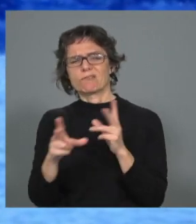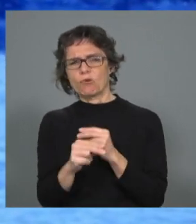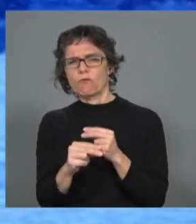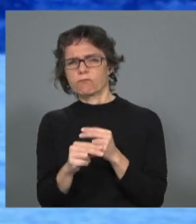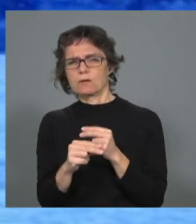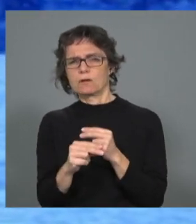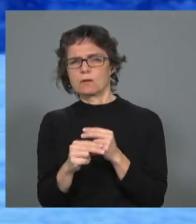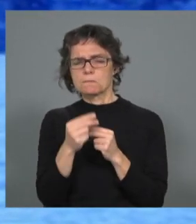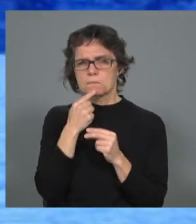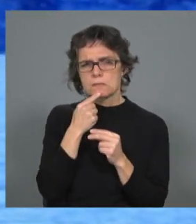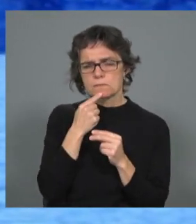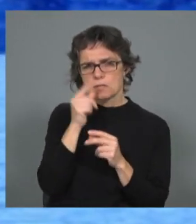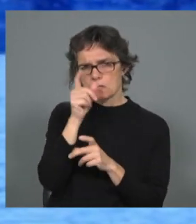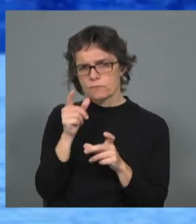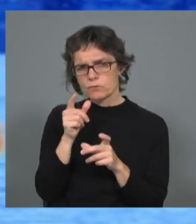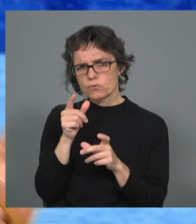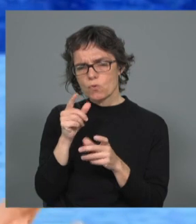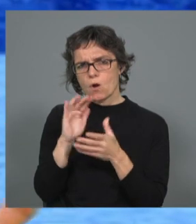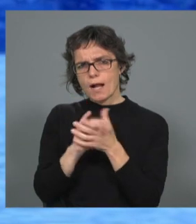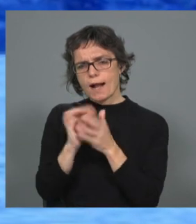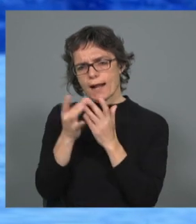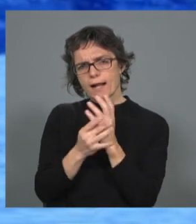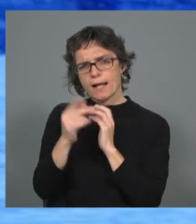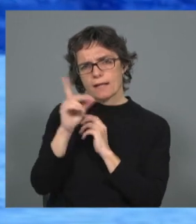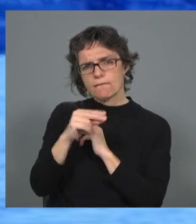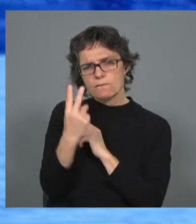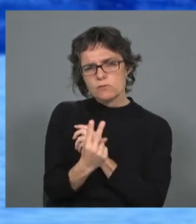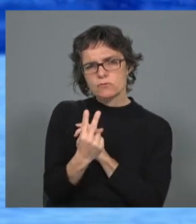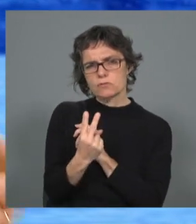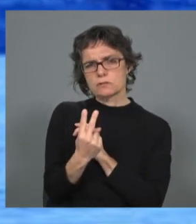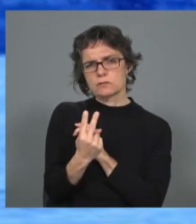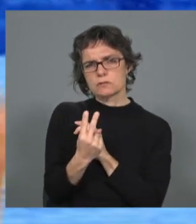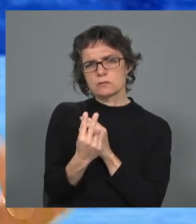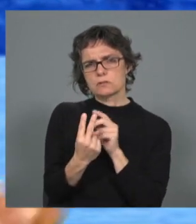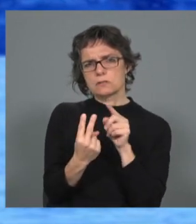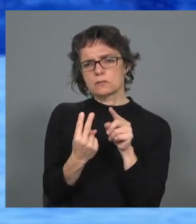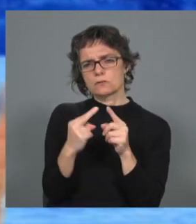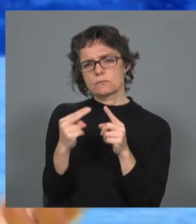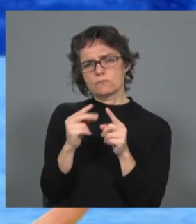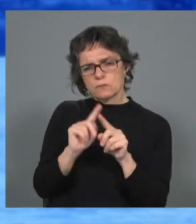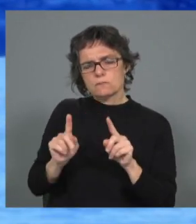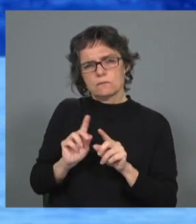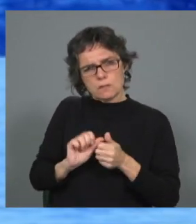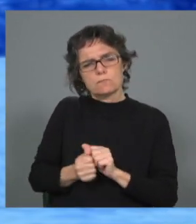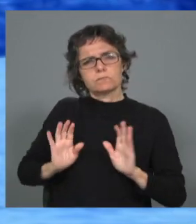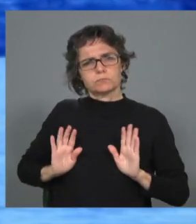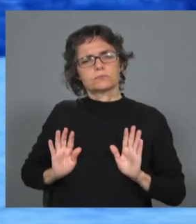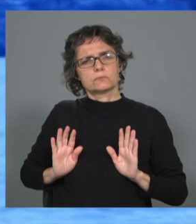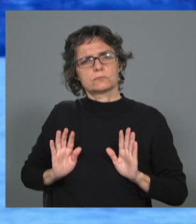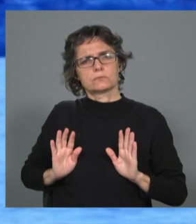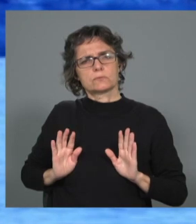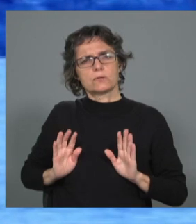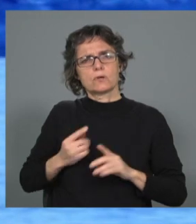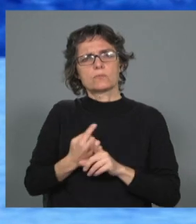dos recasados, que acho que, de repente, ficámos... enfim, ficámos aceitos de alguma forma